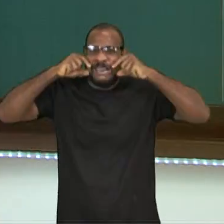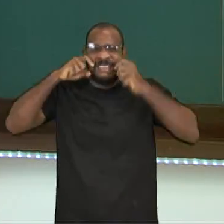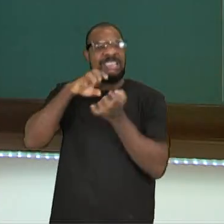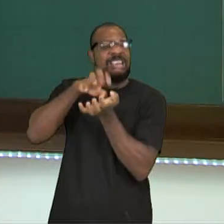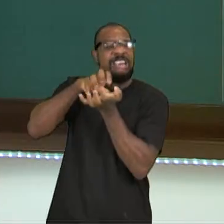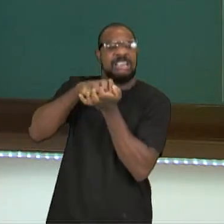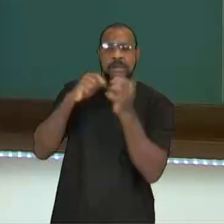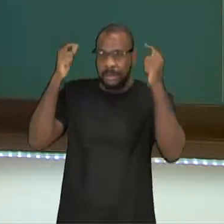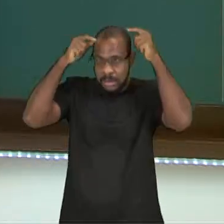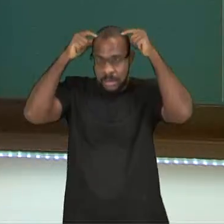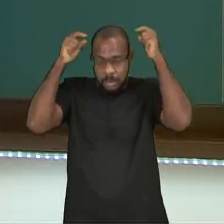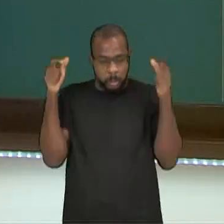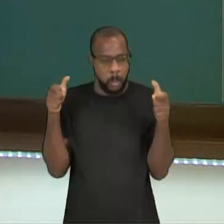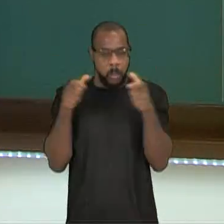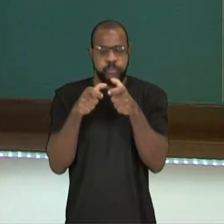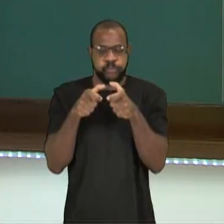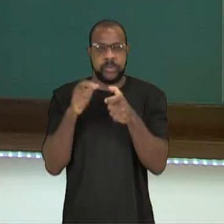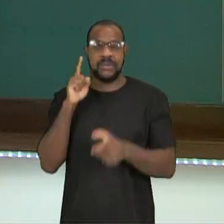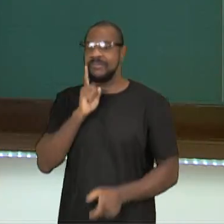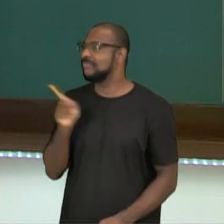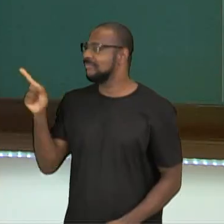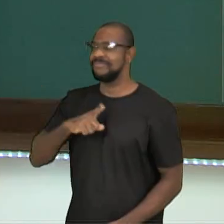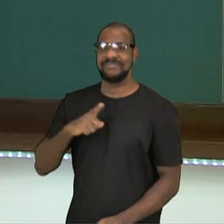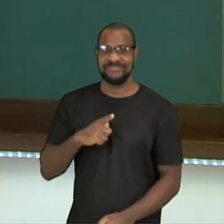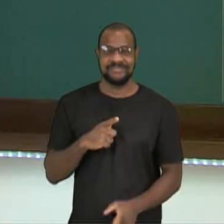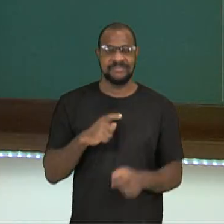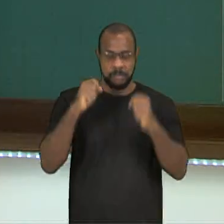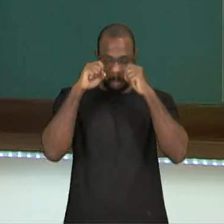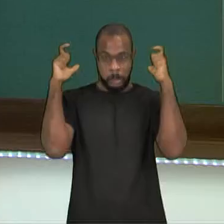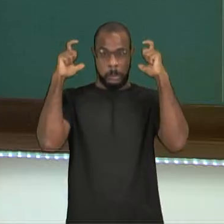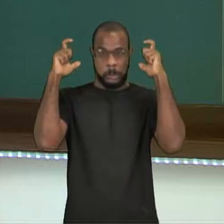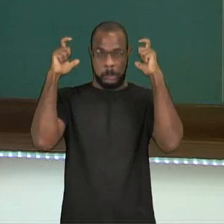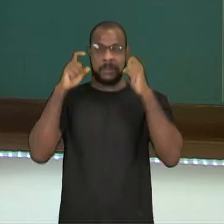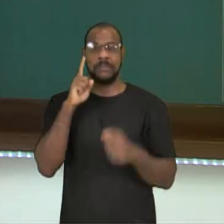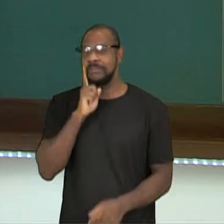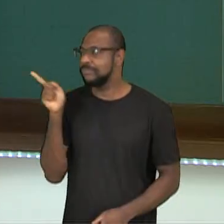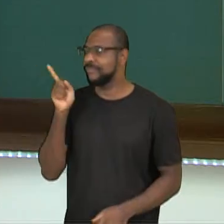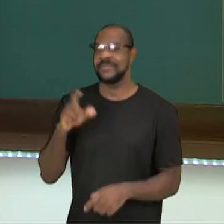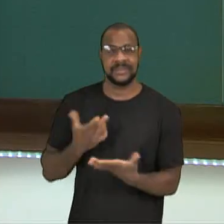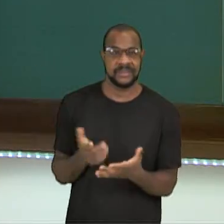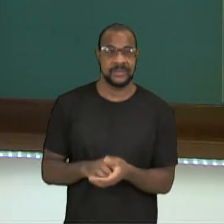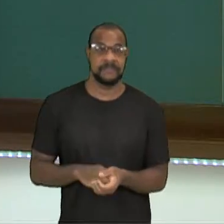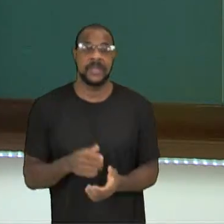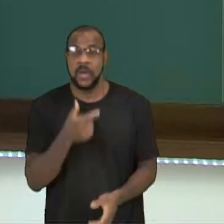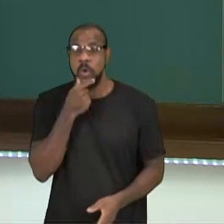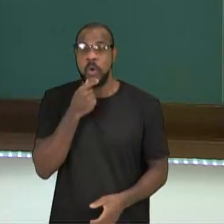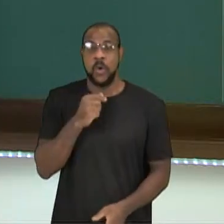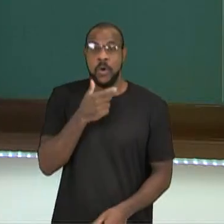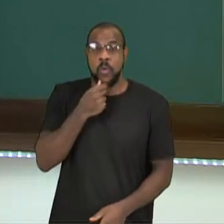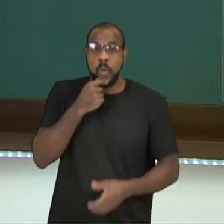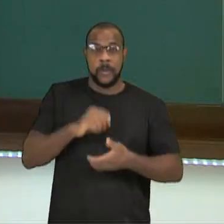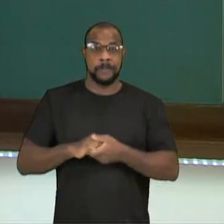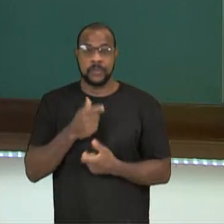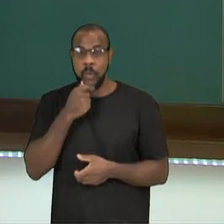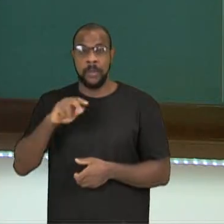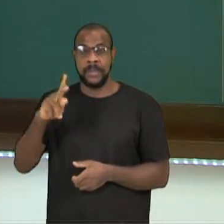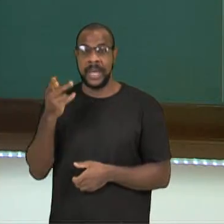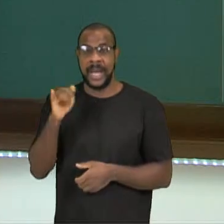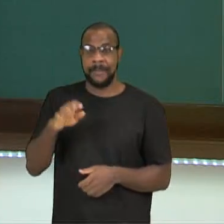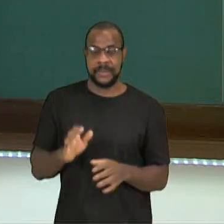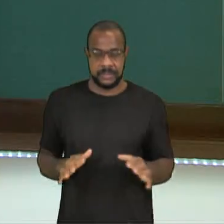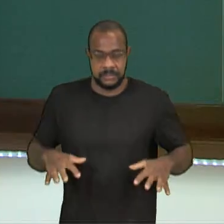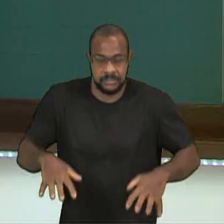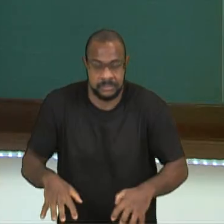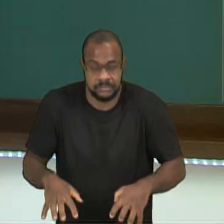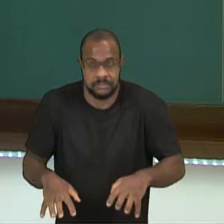para o Homo erectus, né? O Homo habilis ainda precisava colocar as mãos no chão, o Homo erectus tirou as mãos do chão, mas o Homo habilis estava